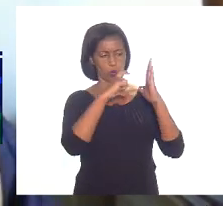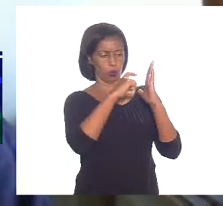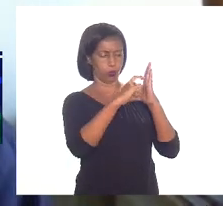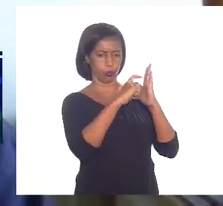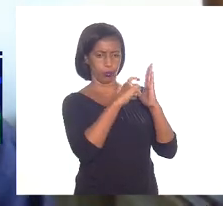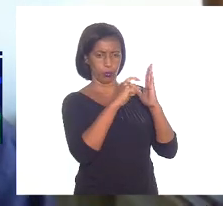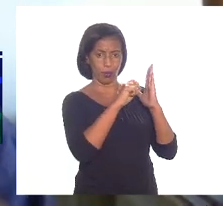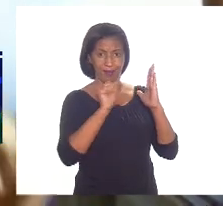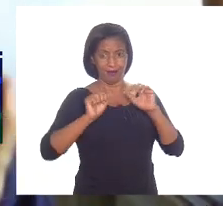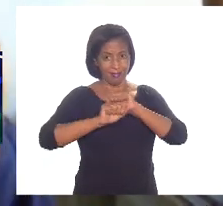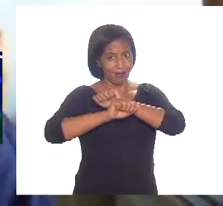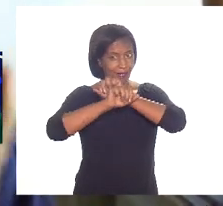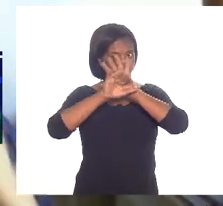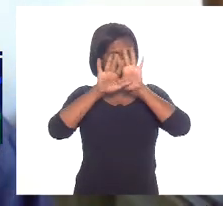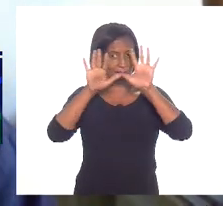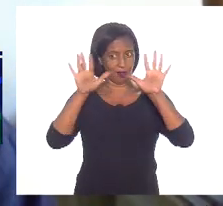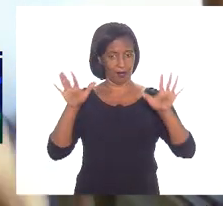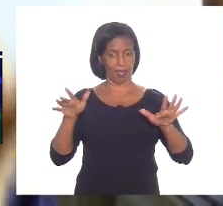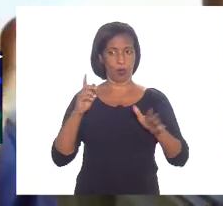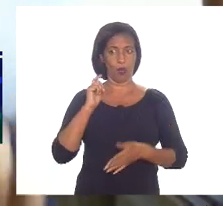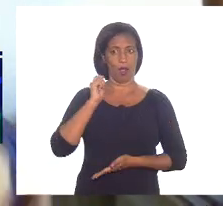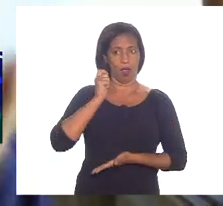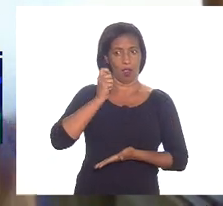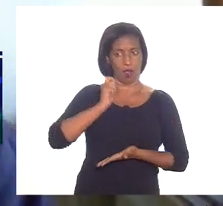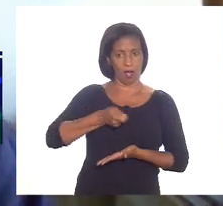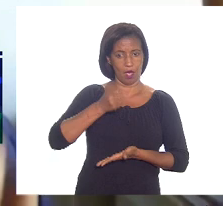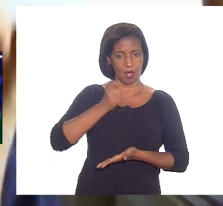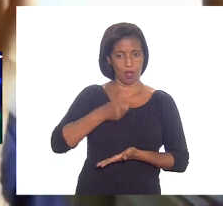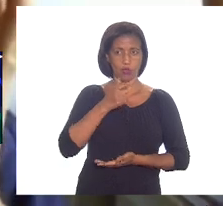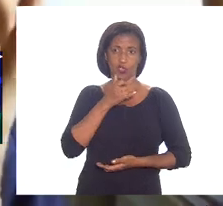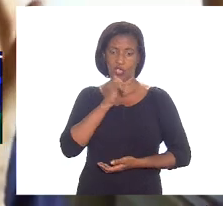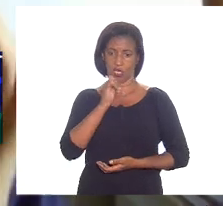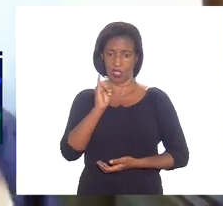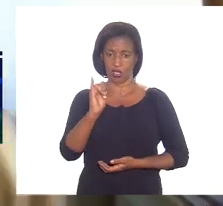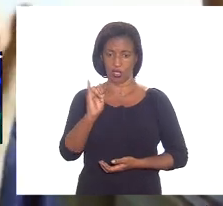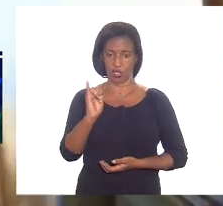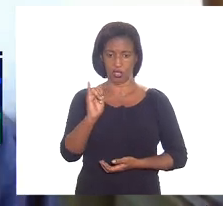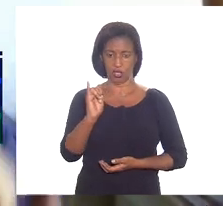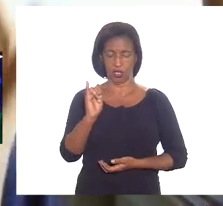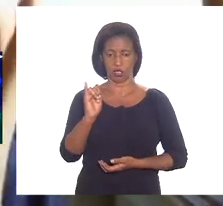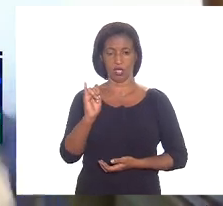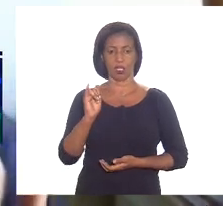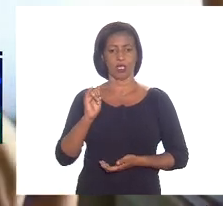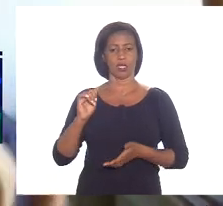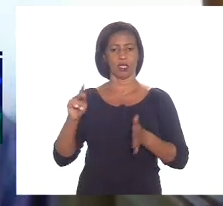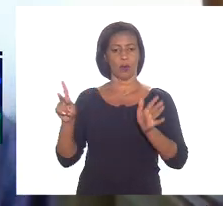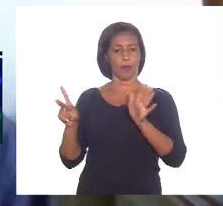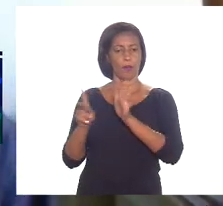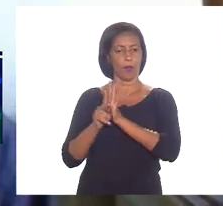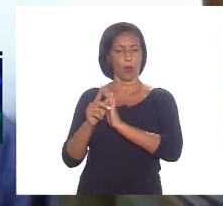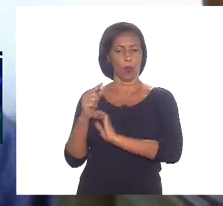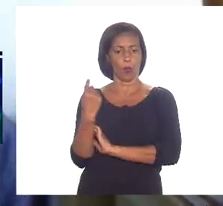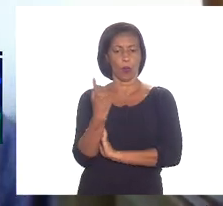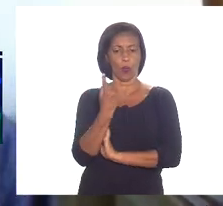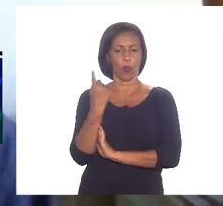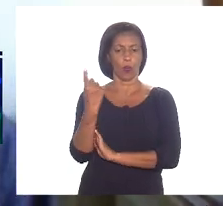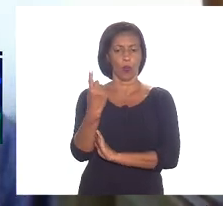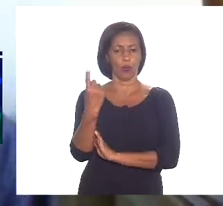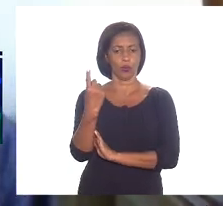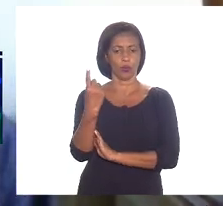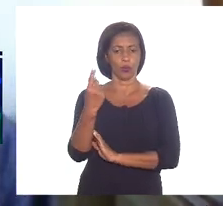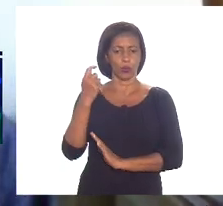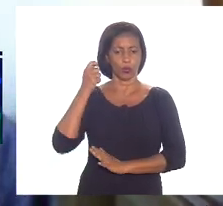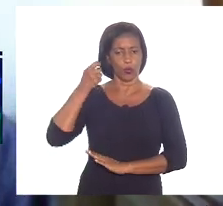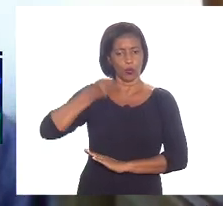fica claro que o de leilões que são derivados única e exclusivamente